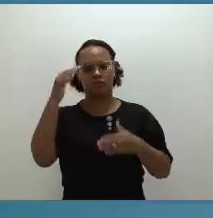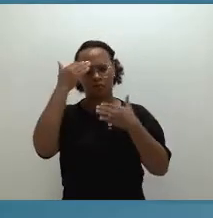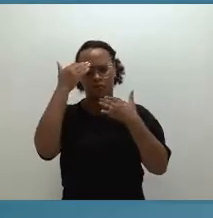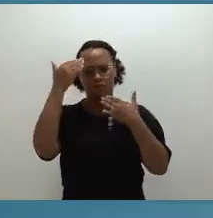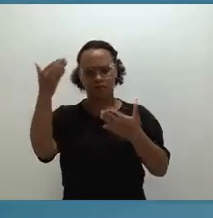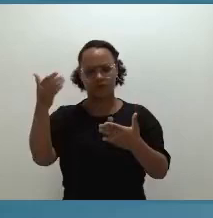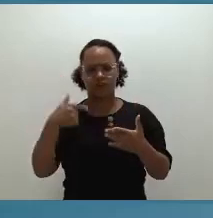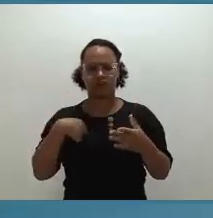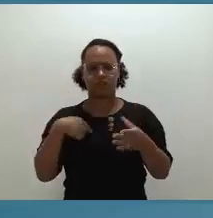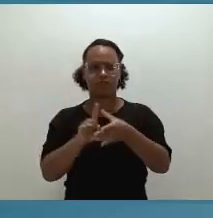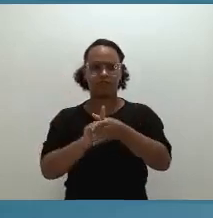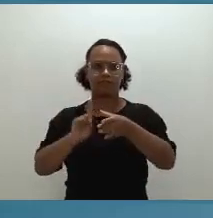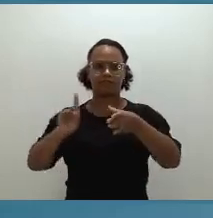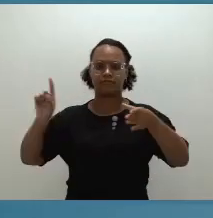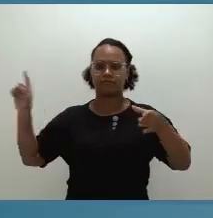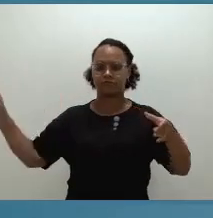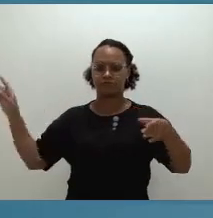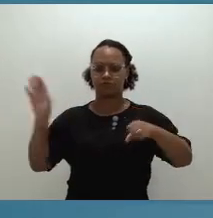Vou sair agora.